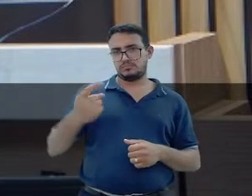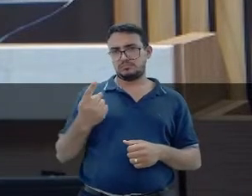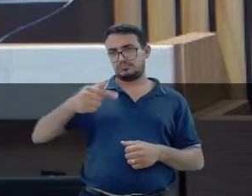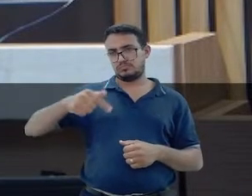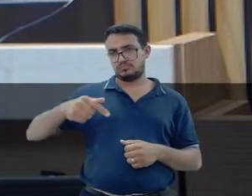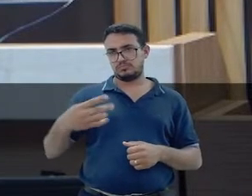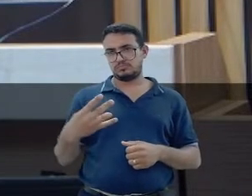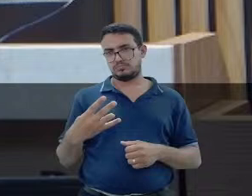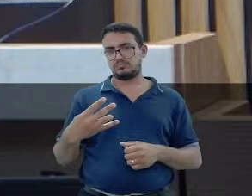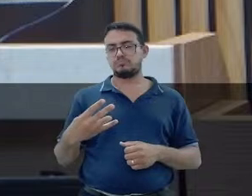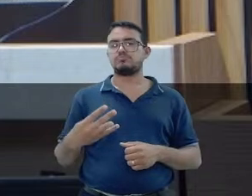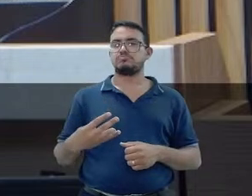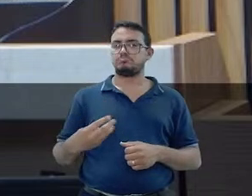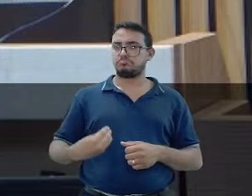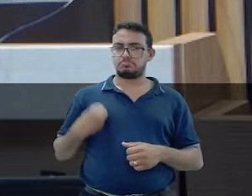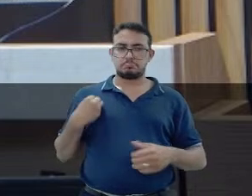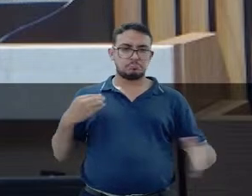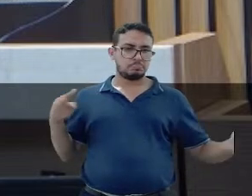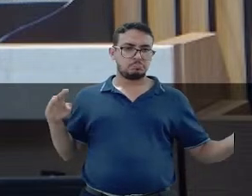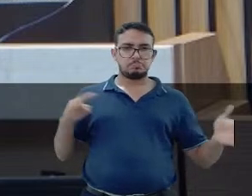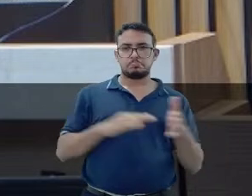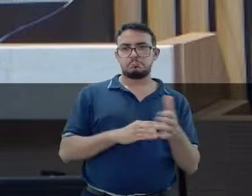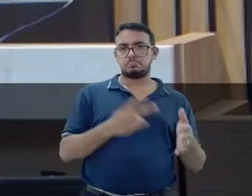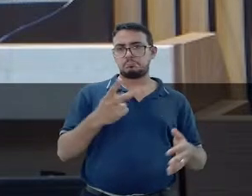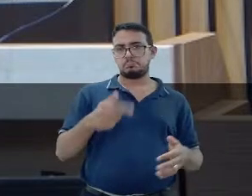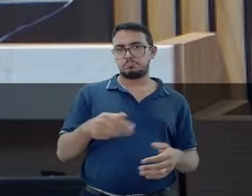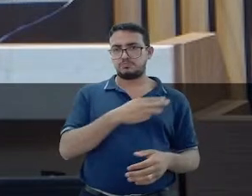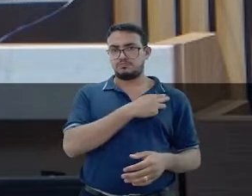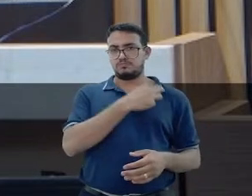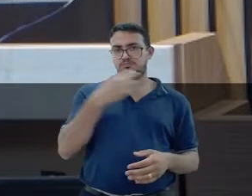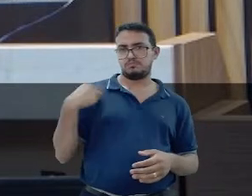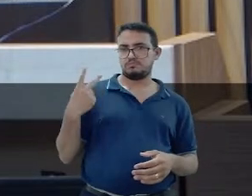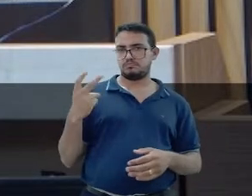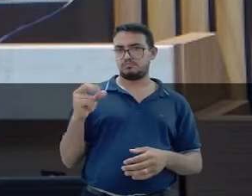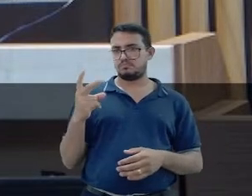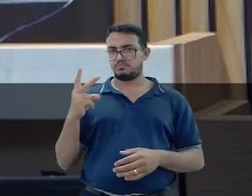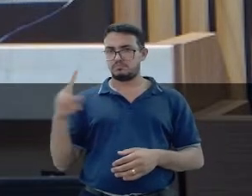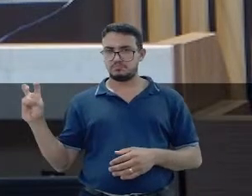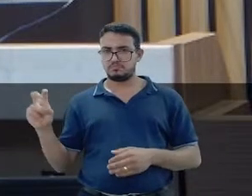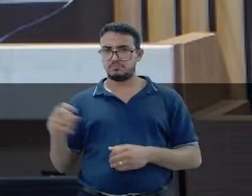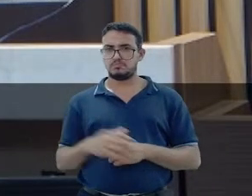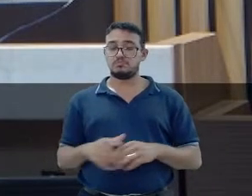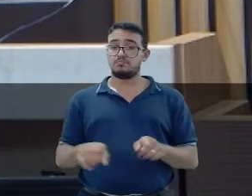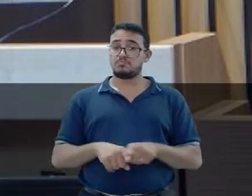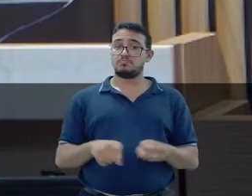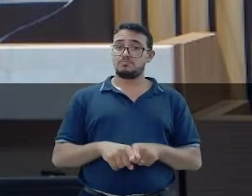19174, válido até 27 de maio de 2025, e CA